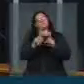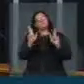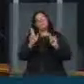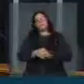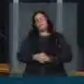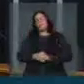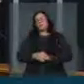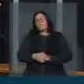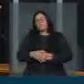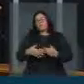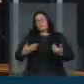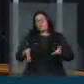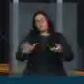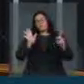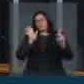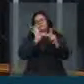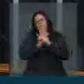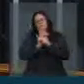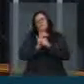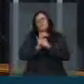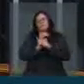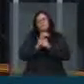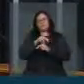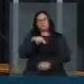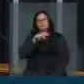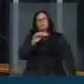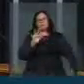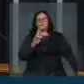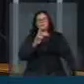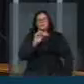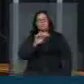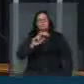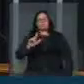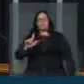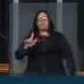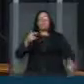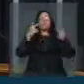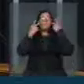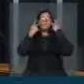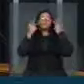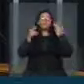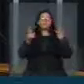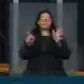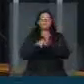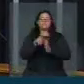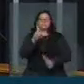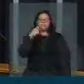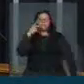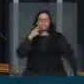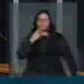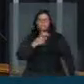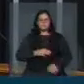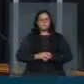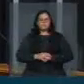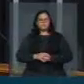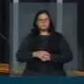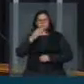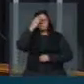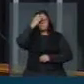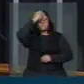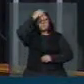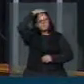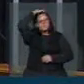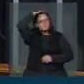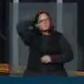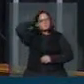Isso é da natureza da política. Isso não acrescenta nem tira nada na nossa concepção